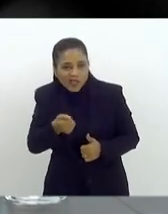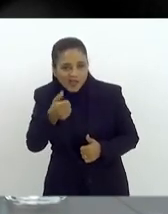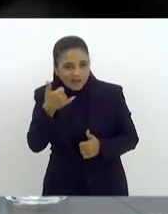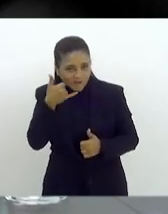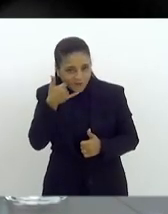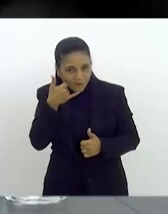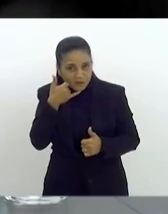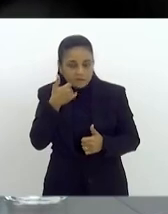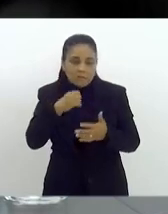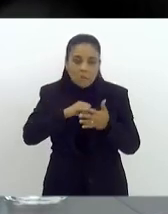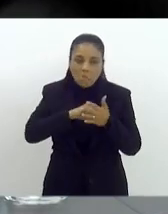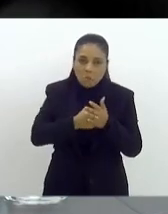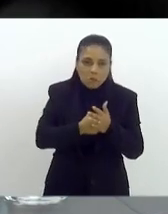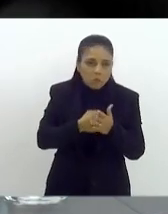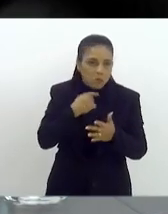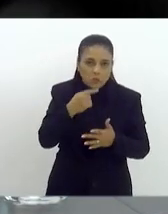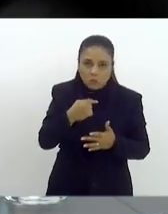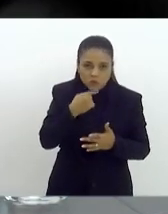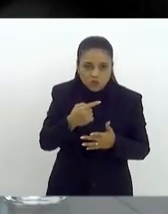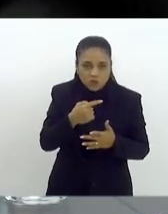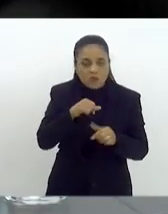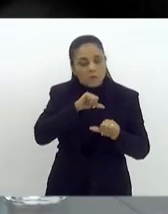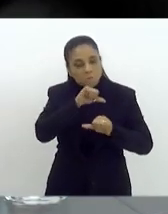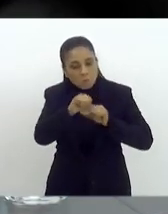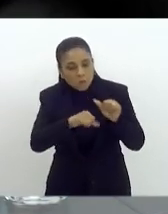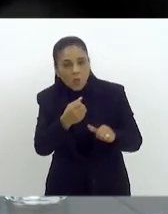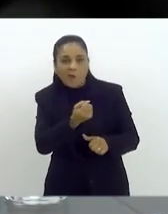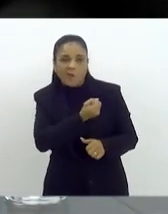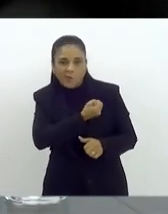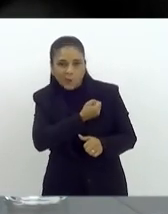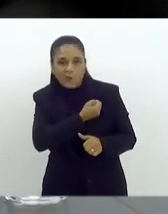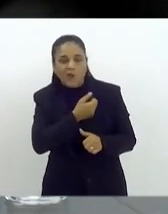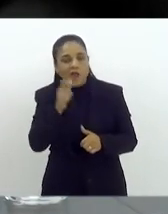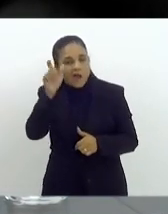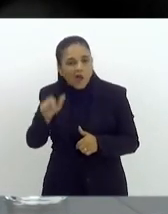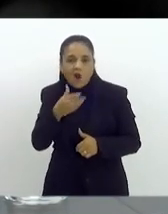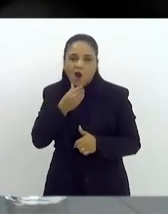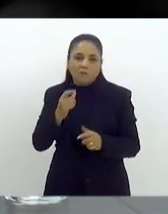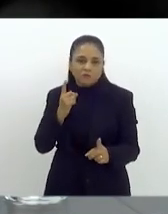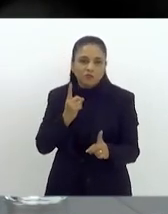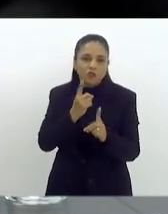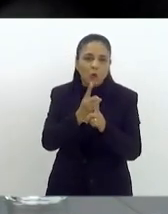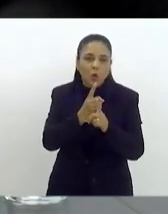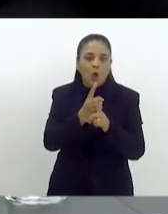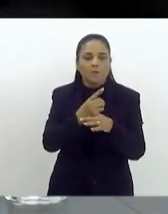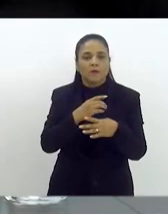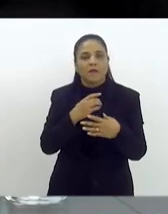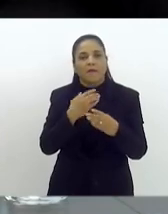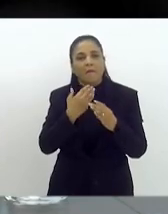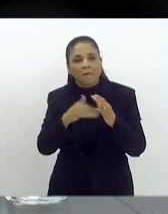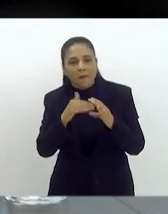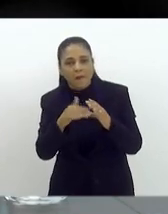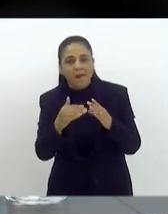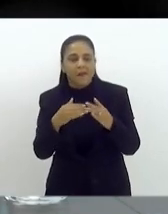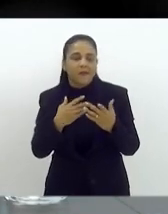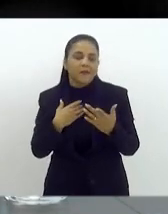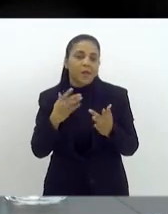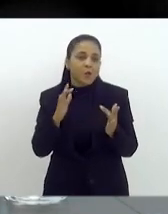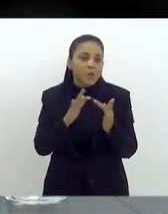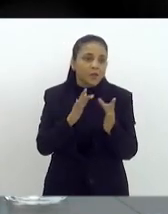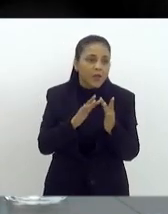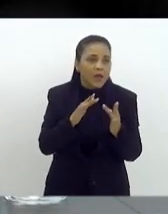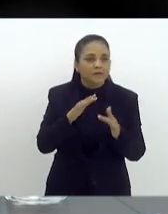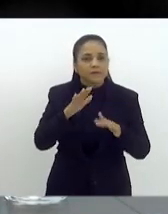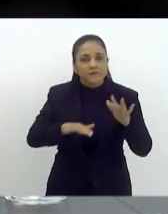não é suficiente aí tem que mudar o número do telefone e a pessoa descobre os e-mails e esses contatos às vezes são utilizados para os seus